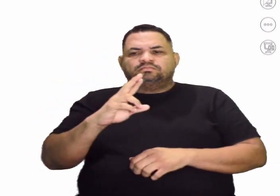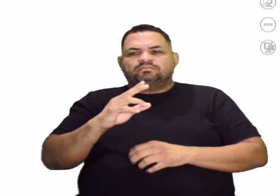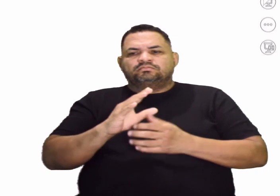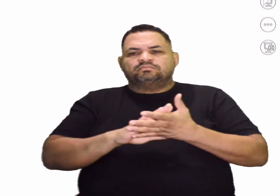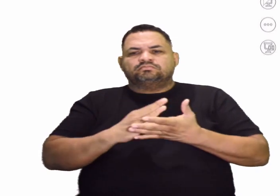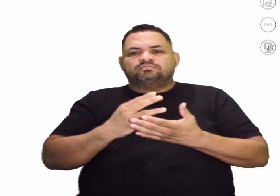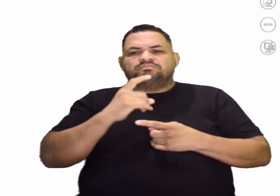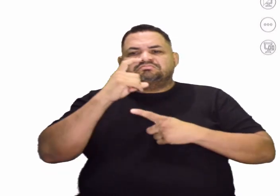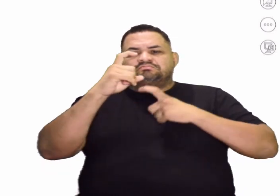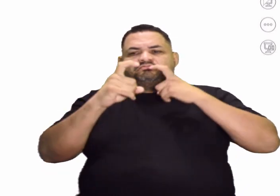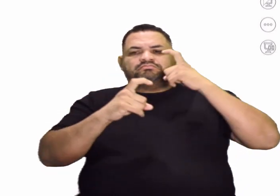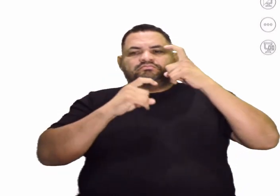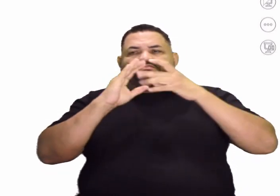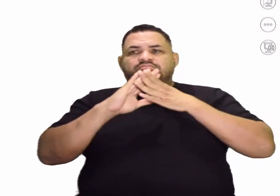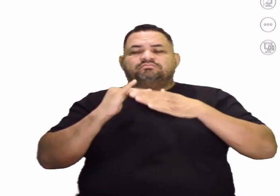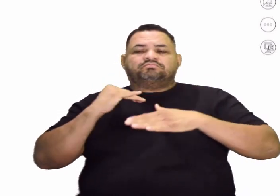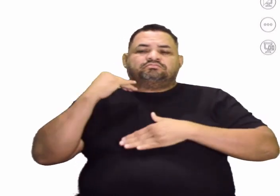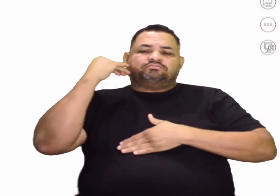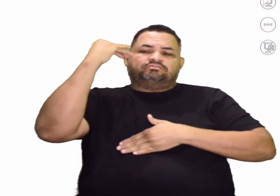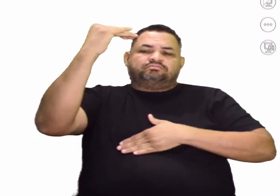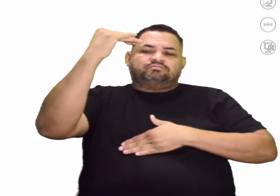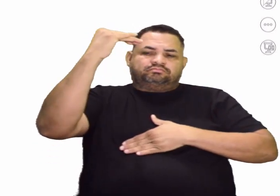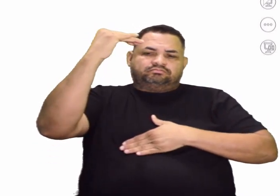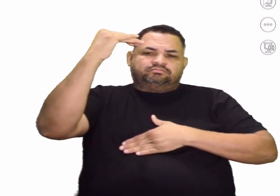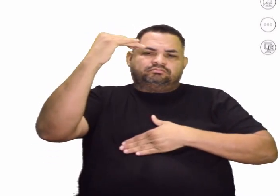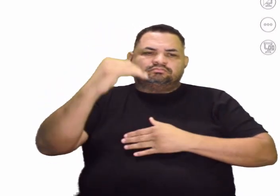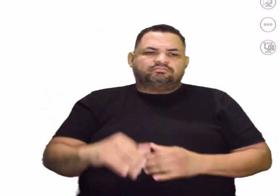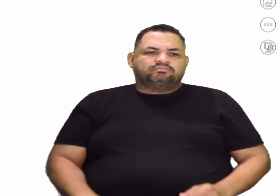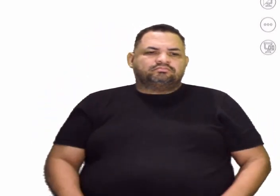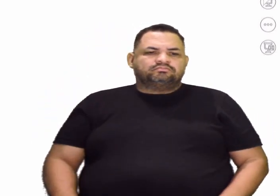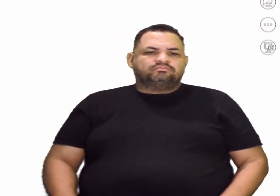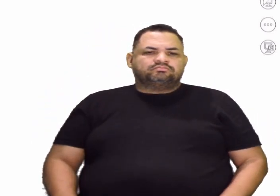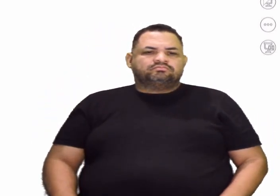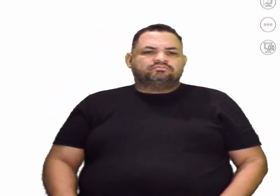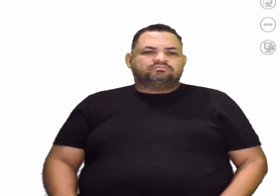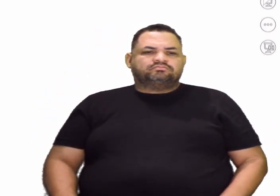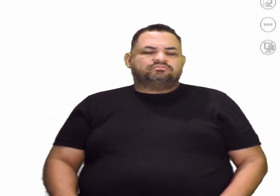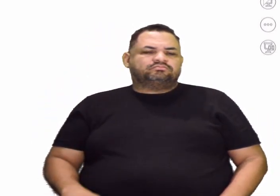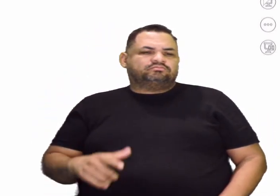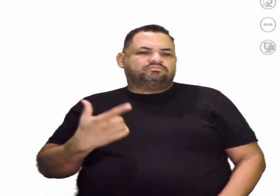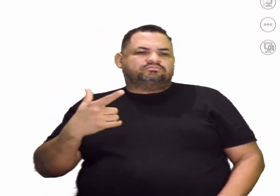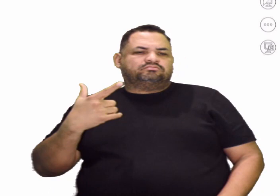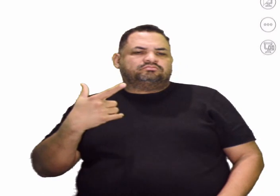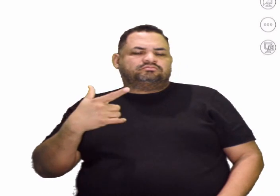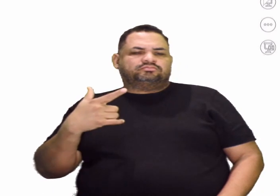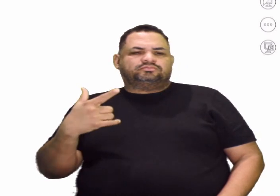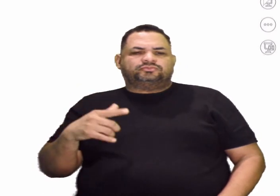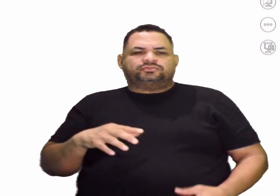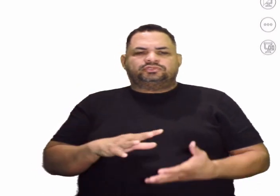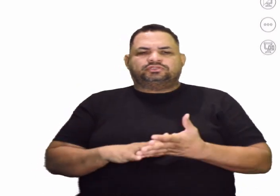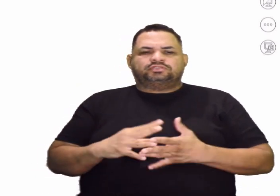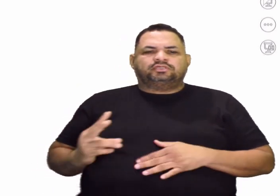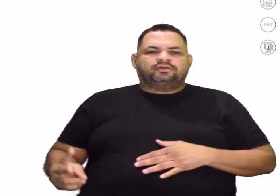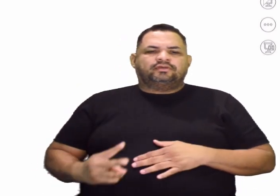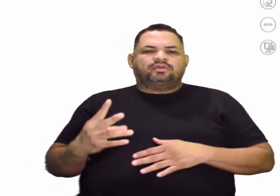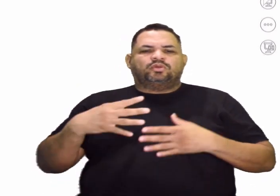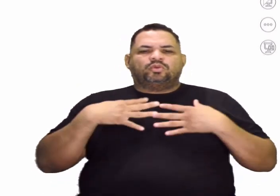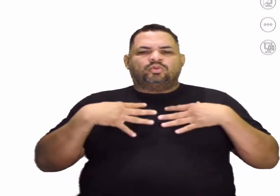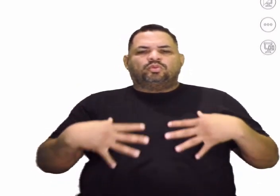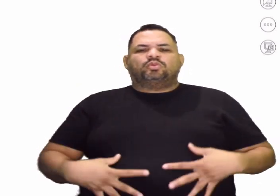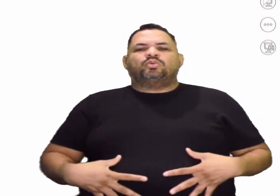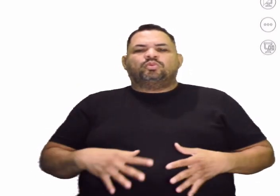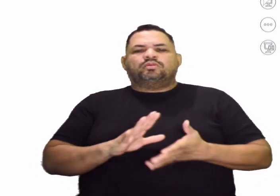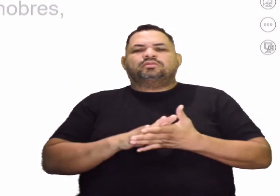religião e a preocupação com além. A desvalorização do corpo, do prazer e da